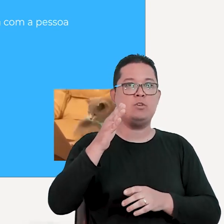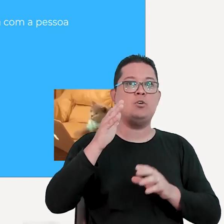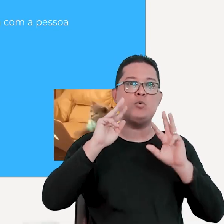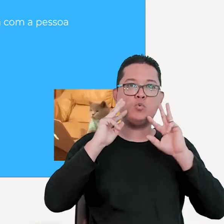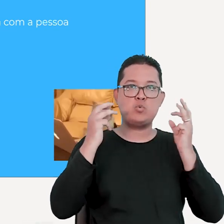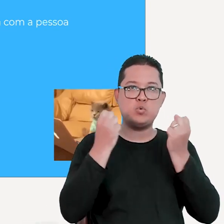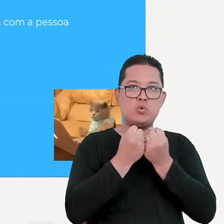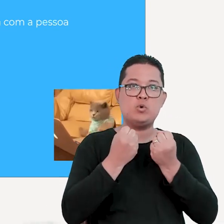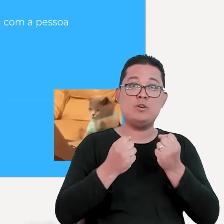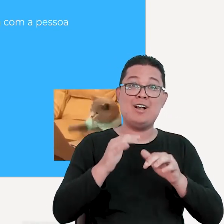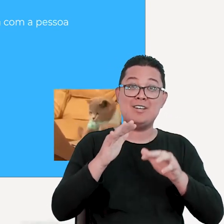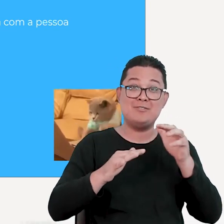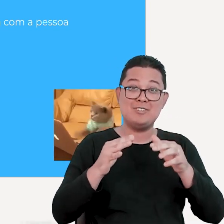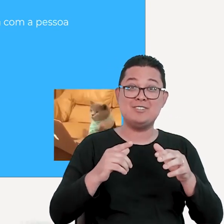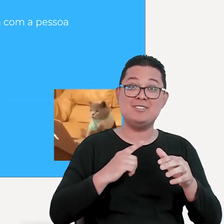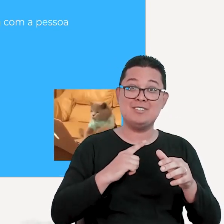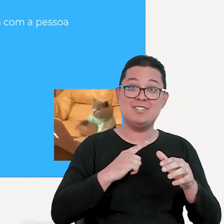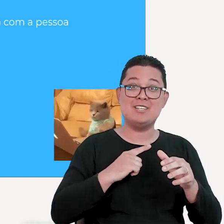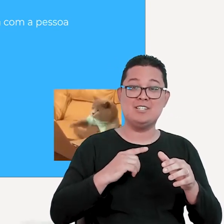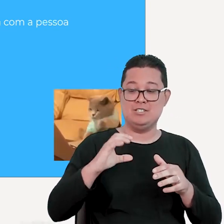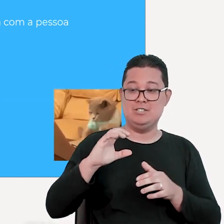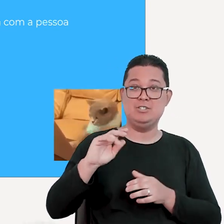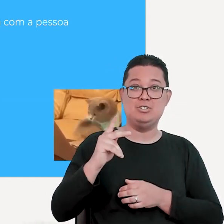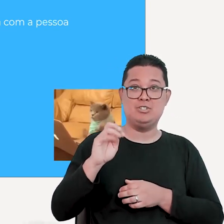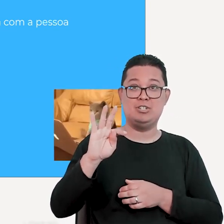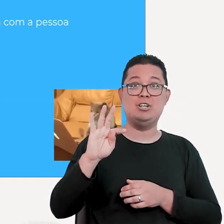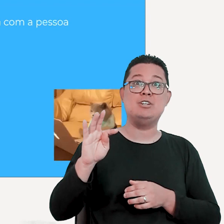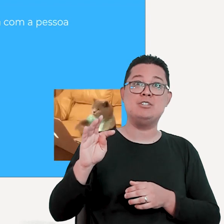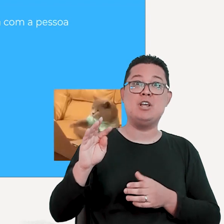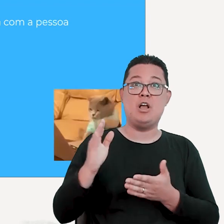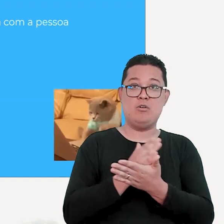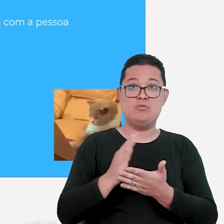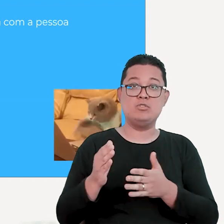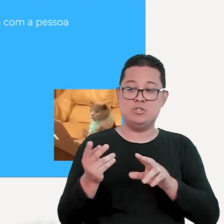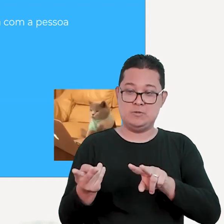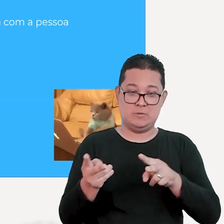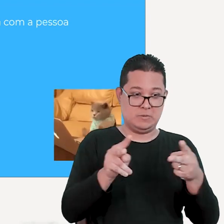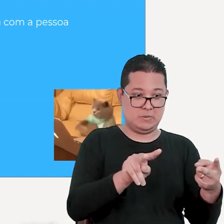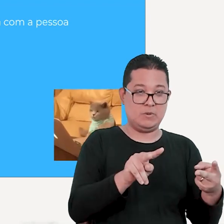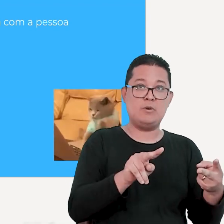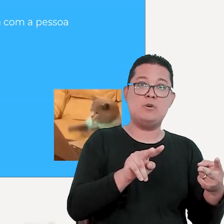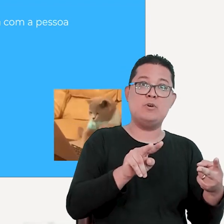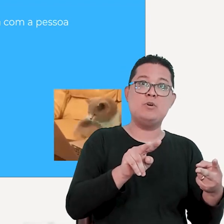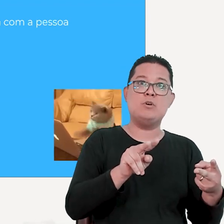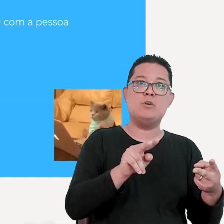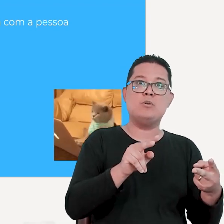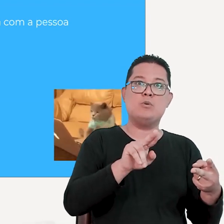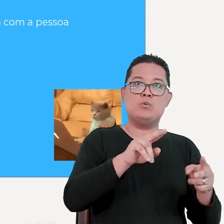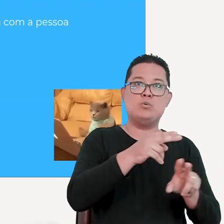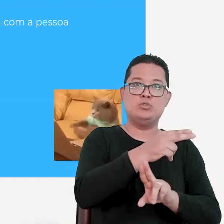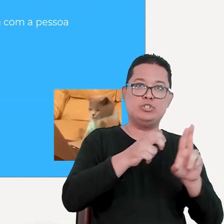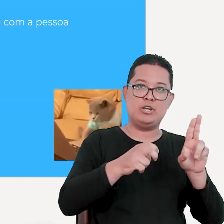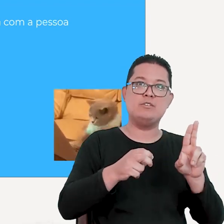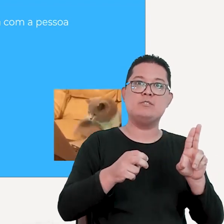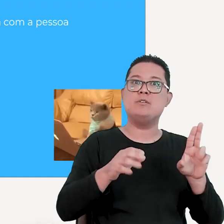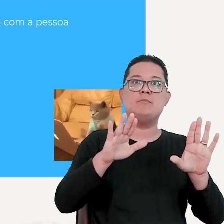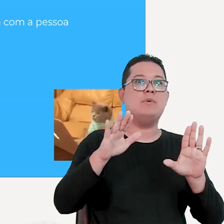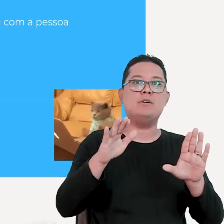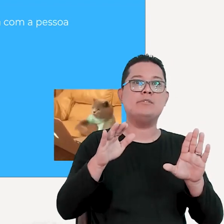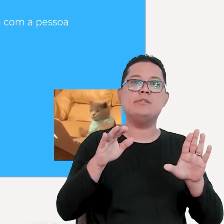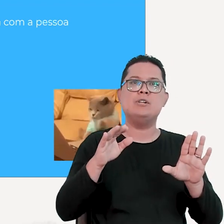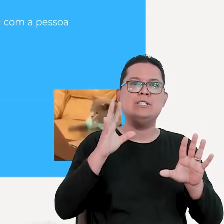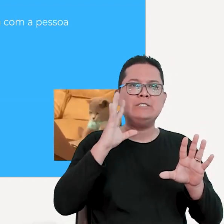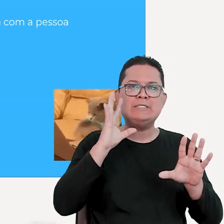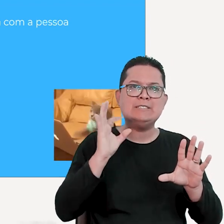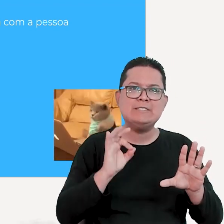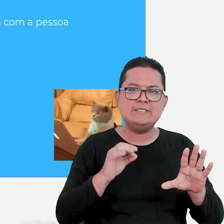mesmo, pessoas que queriam migrar para o UX estavam com algumas falas que não entendiam essa parte de empatia, não é algo tão clichê.